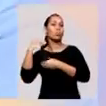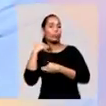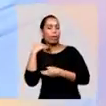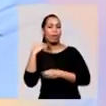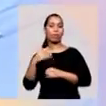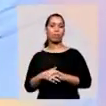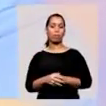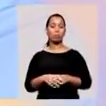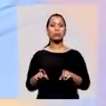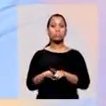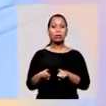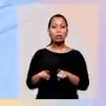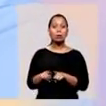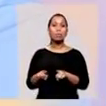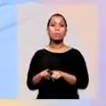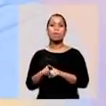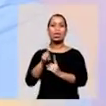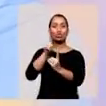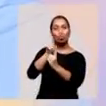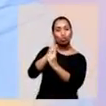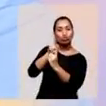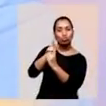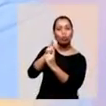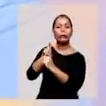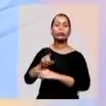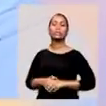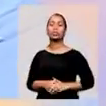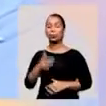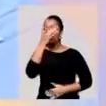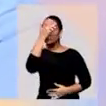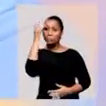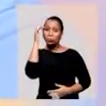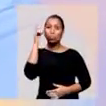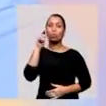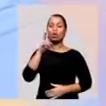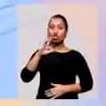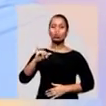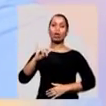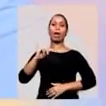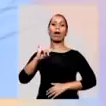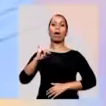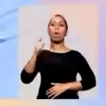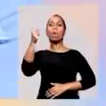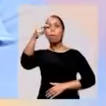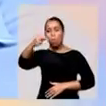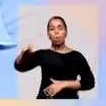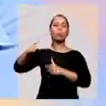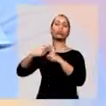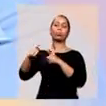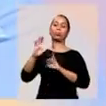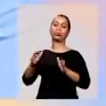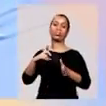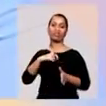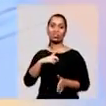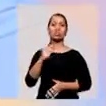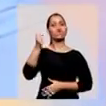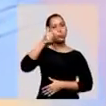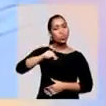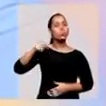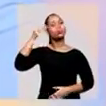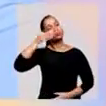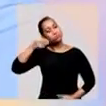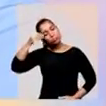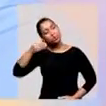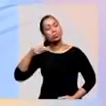bancária, a própria área de consultoria, ela busca muitas vezes, porque esse profissional, ele já passou por outras crises, ele já passou por